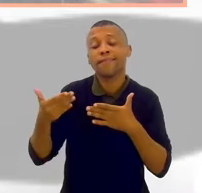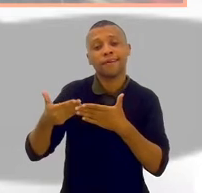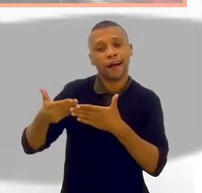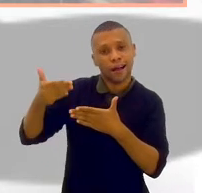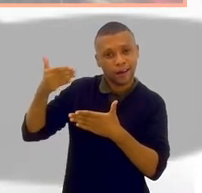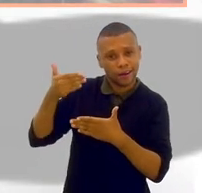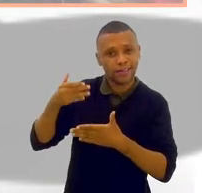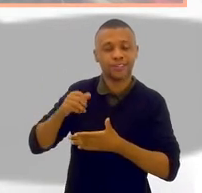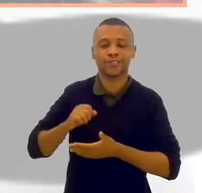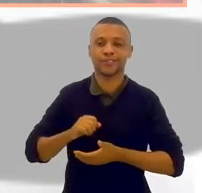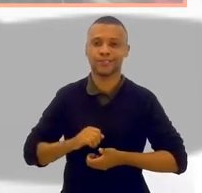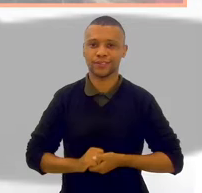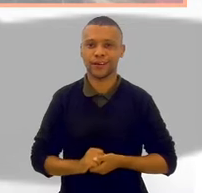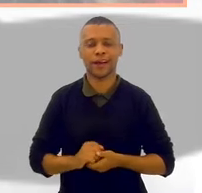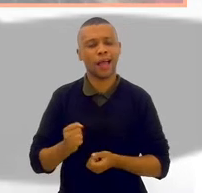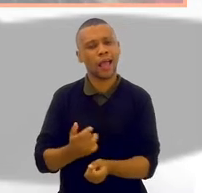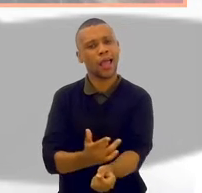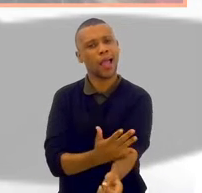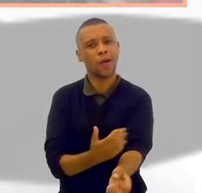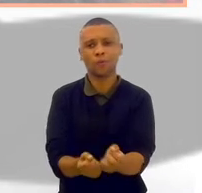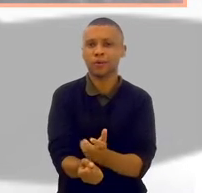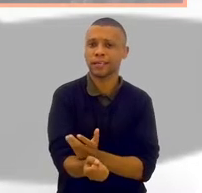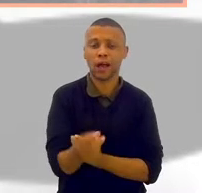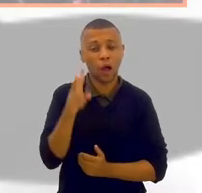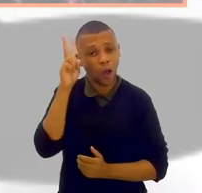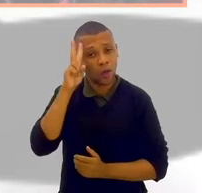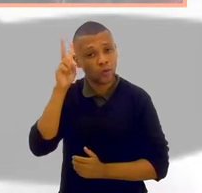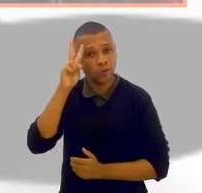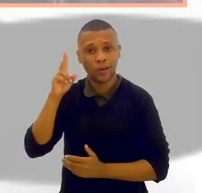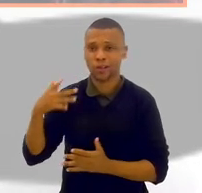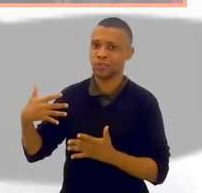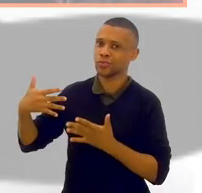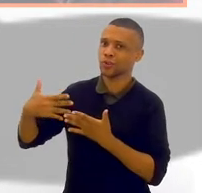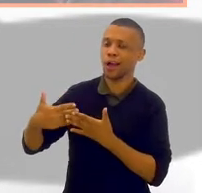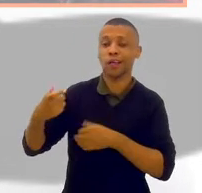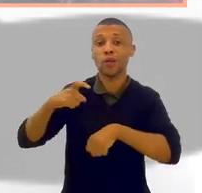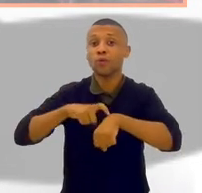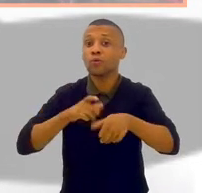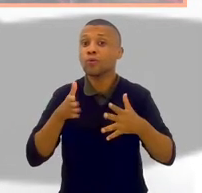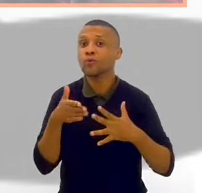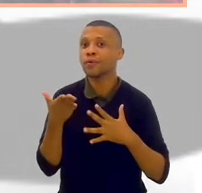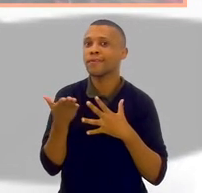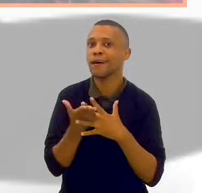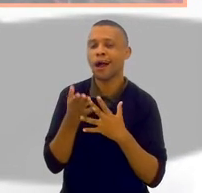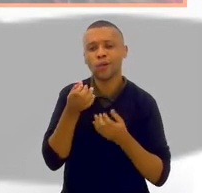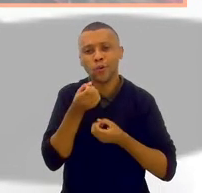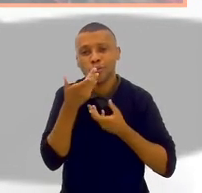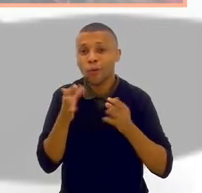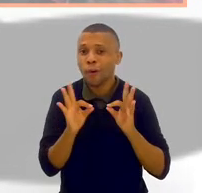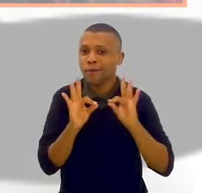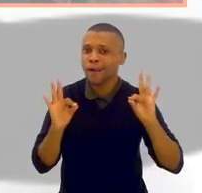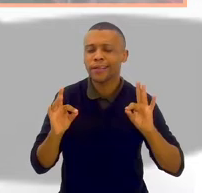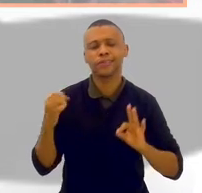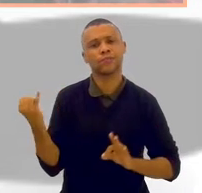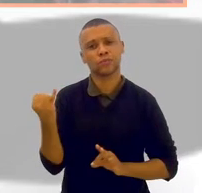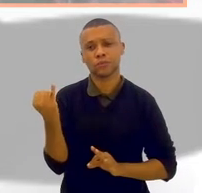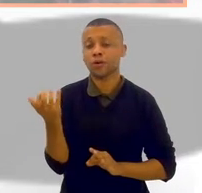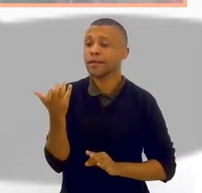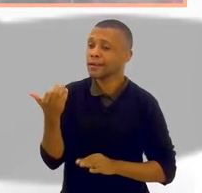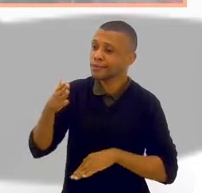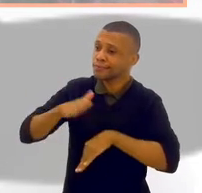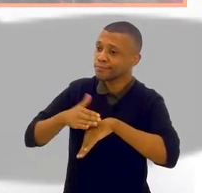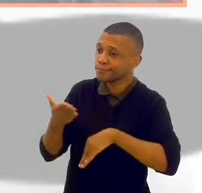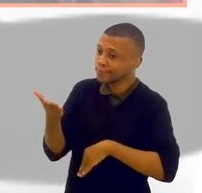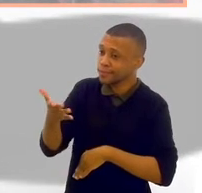contava agora, cheia de emoção, a sua história, e nos contou aqui durante o intervalo uma frase que eu achei muito importante. Então, eu queria que